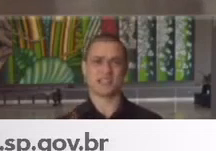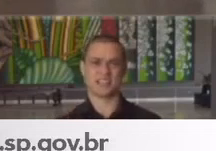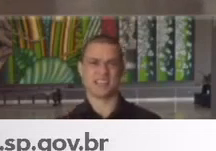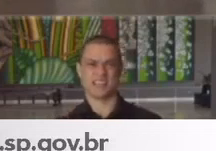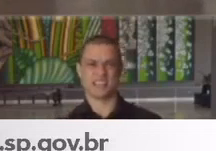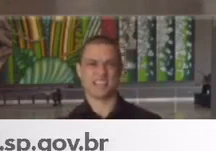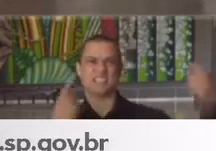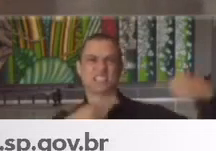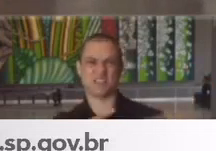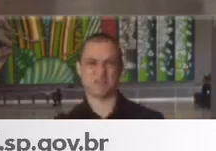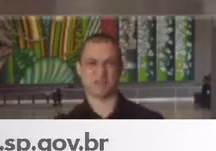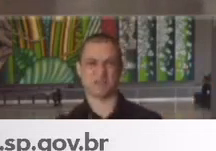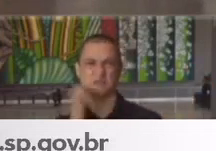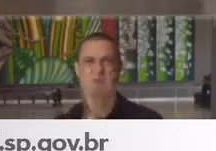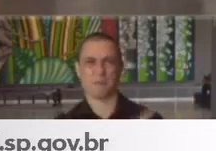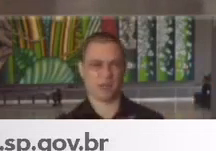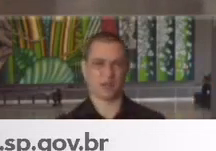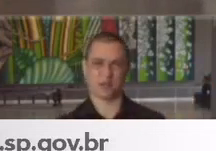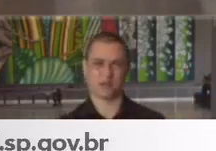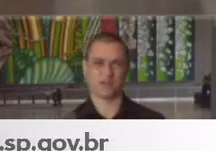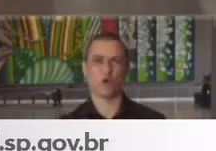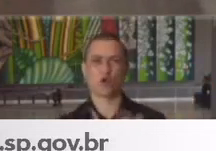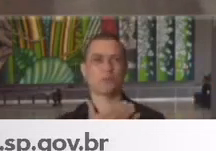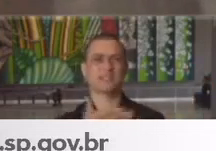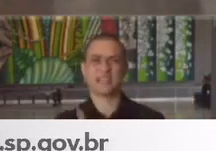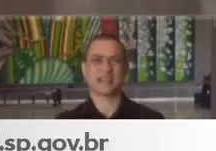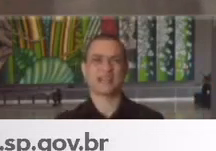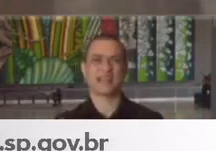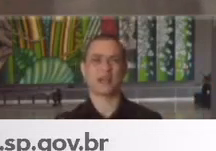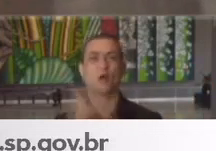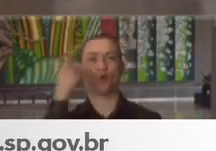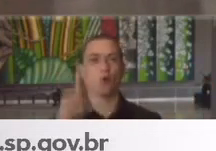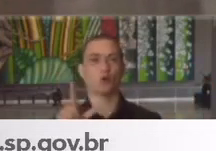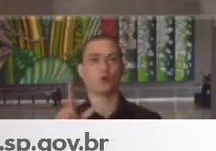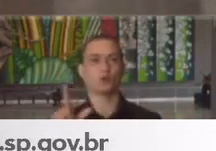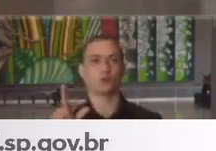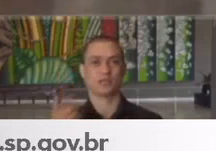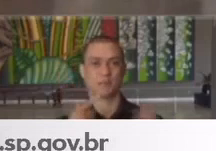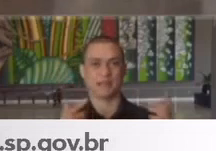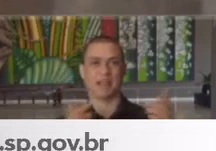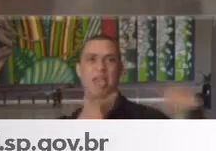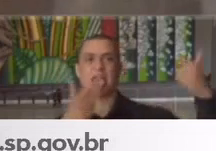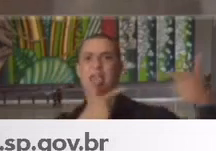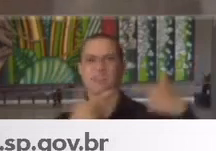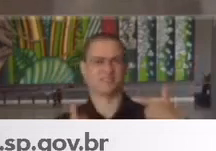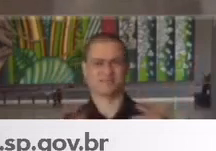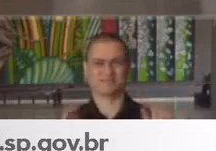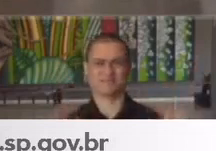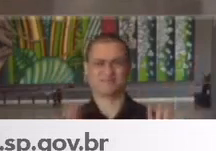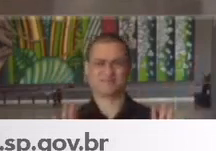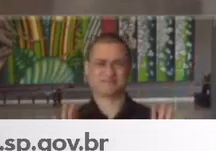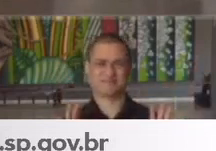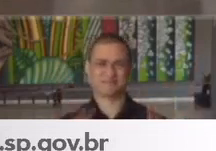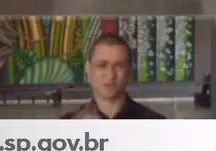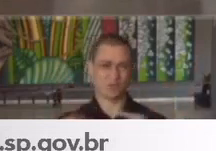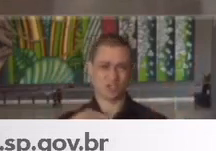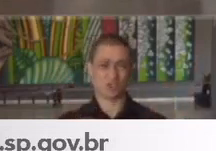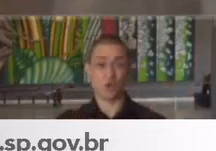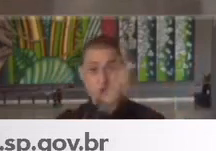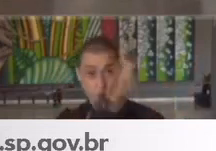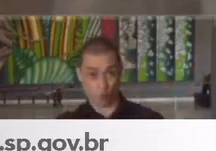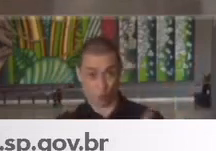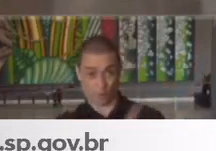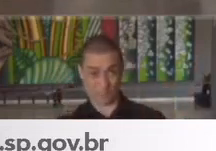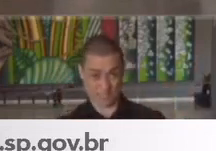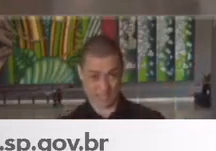desafio, nem começar aqui ou criar o reis do ringue. Não é esse o procedimento que se espera de um presidente da